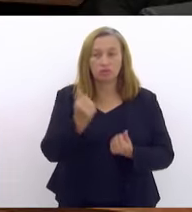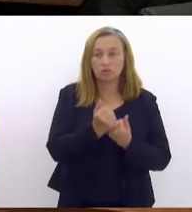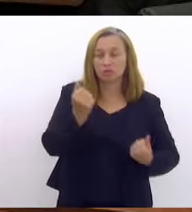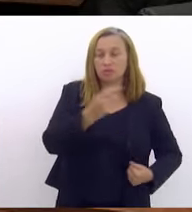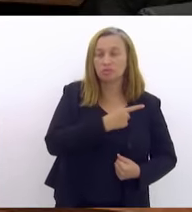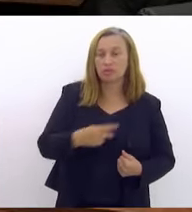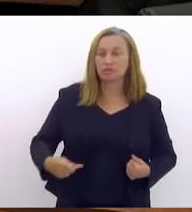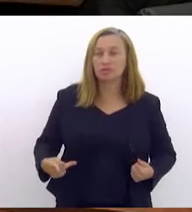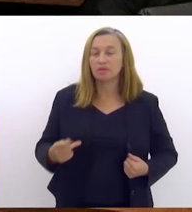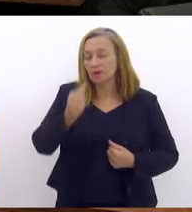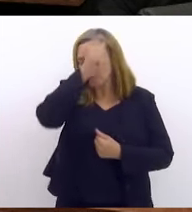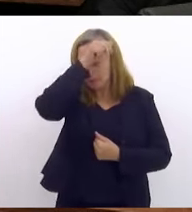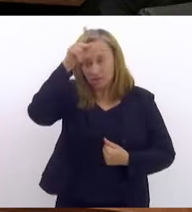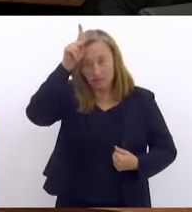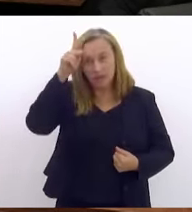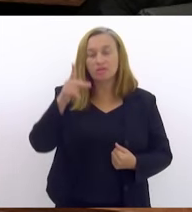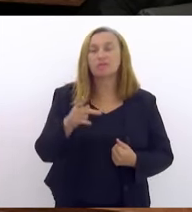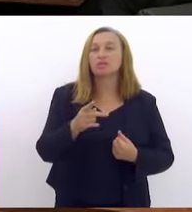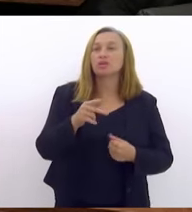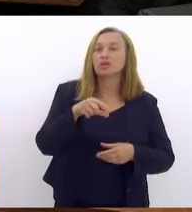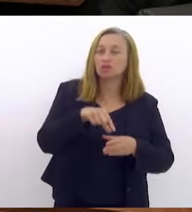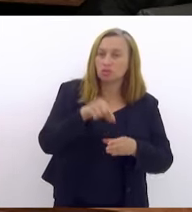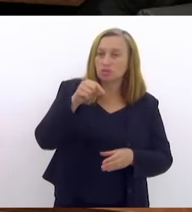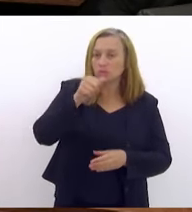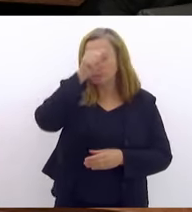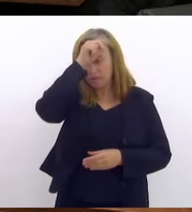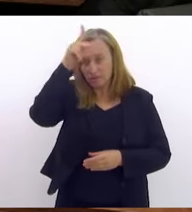elegeu o prefeito, elegeu